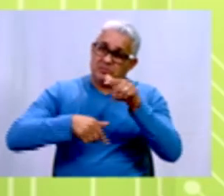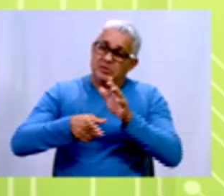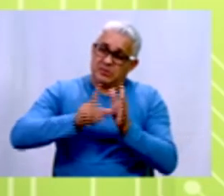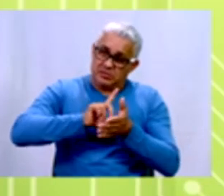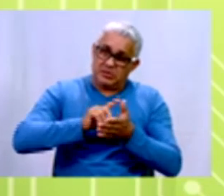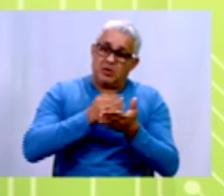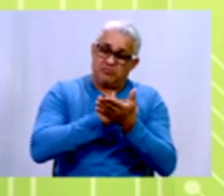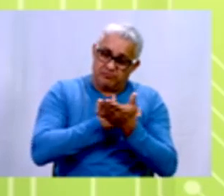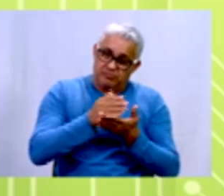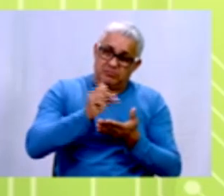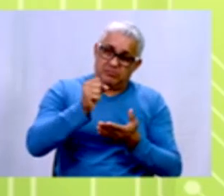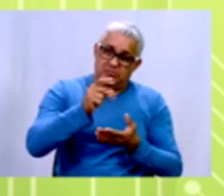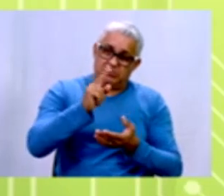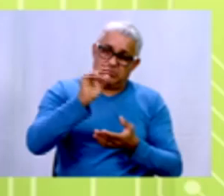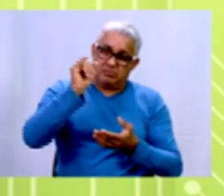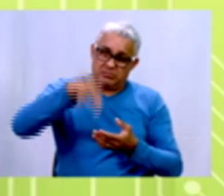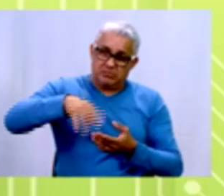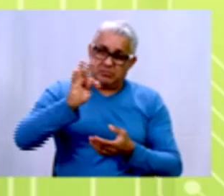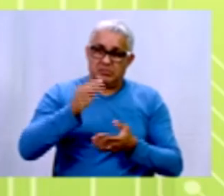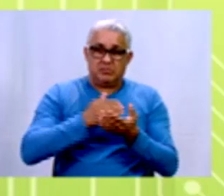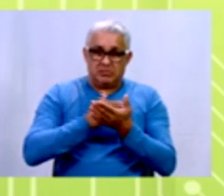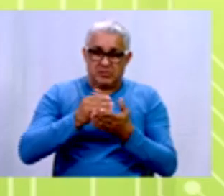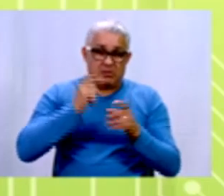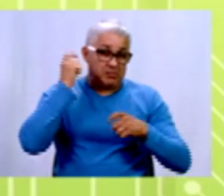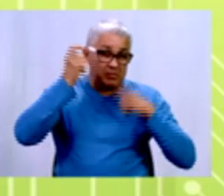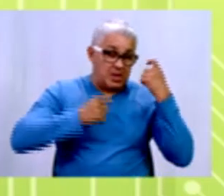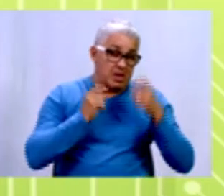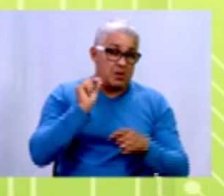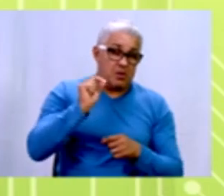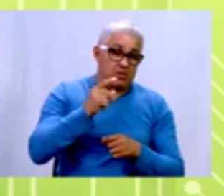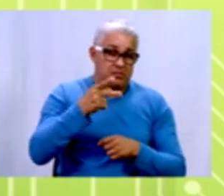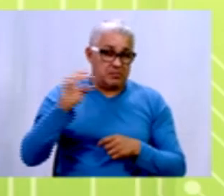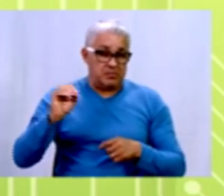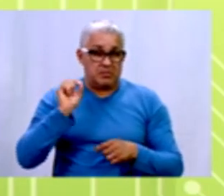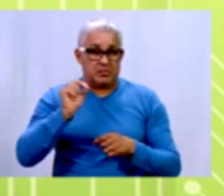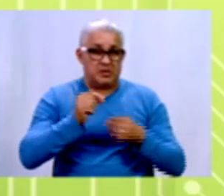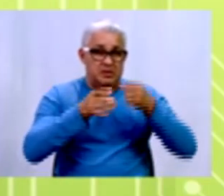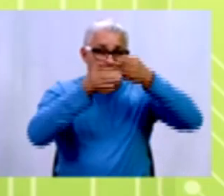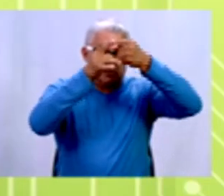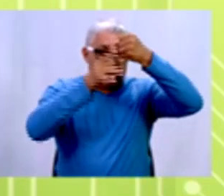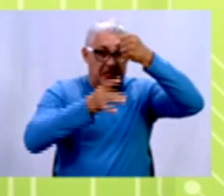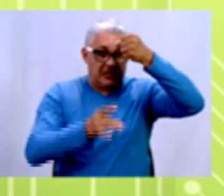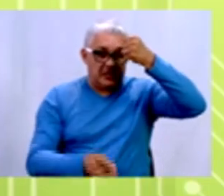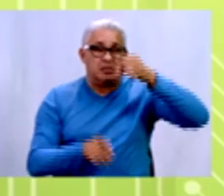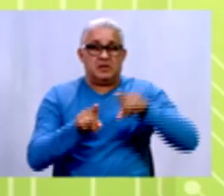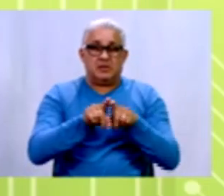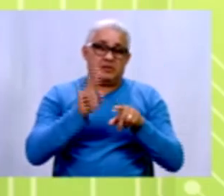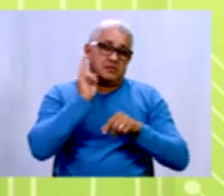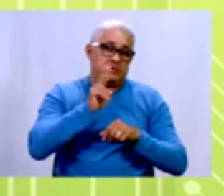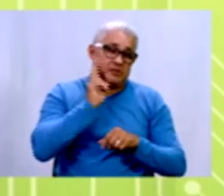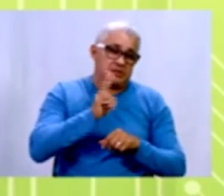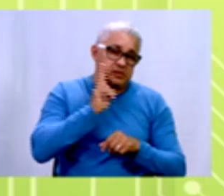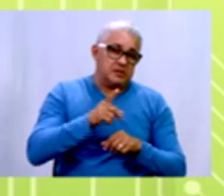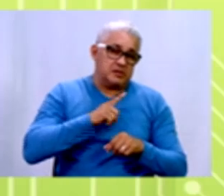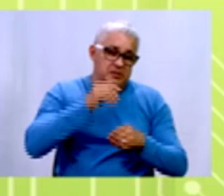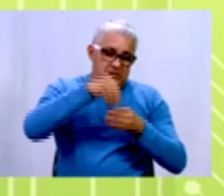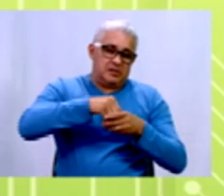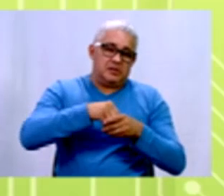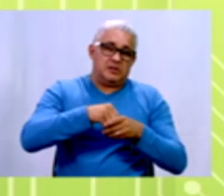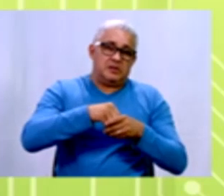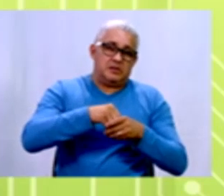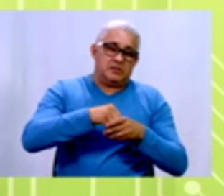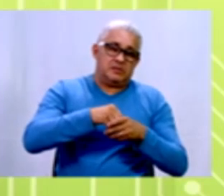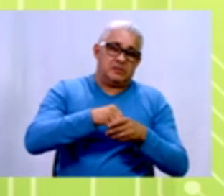sprint começa, ele já vai começar a se preocupar, o PO, em detalhar as histórias que estão no Product